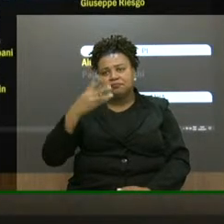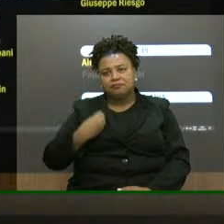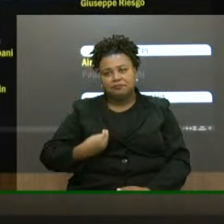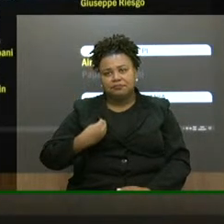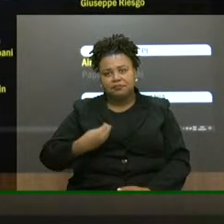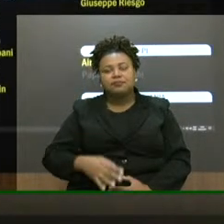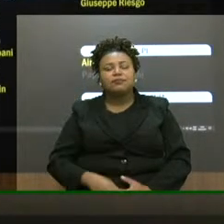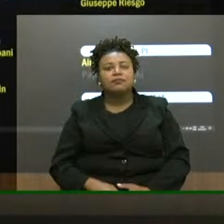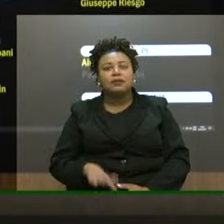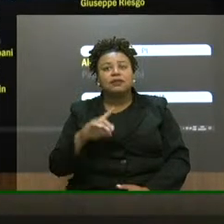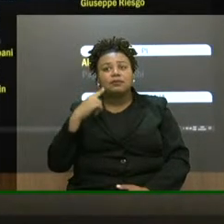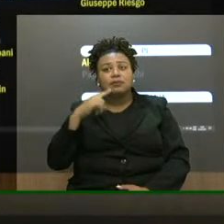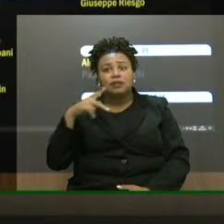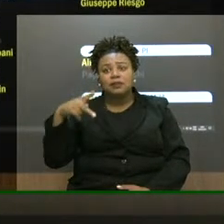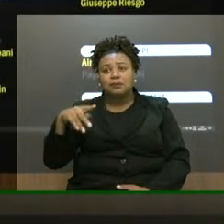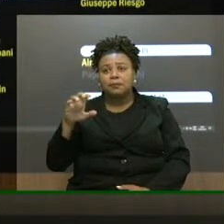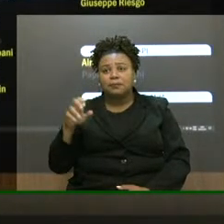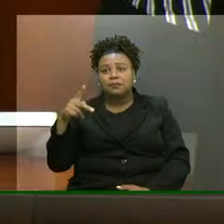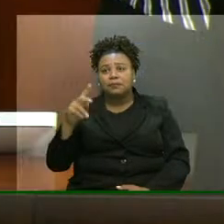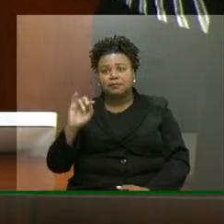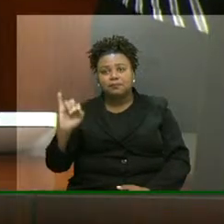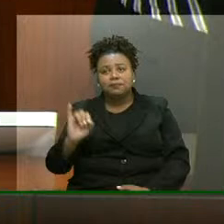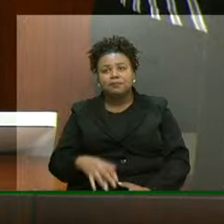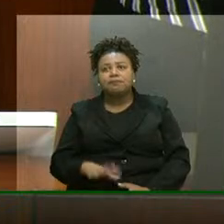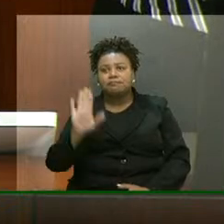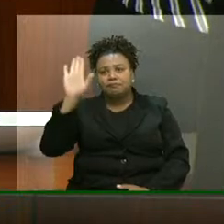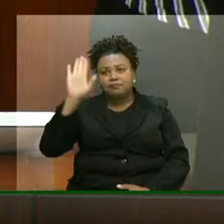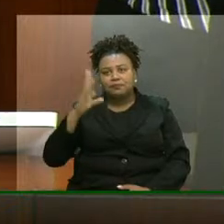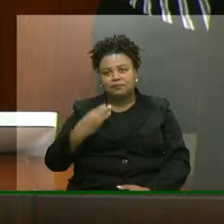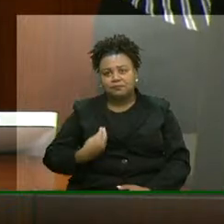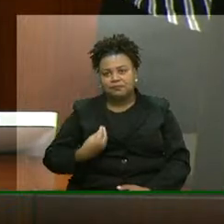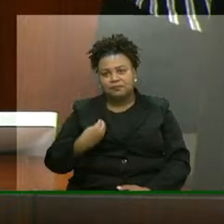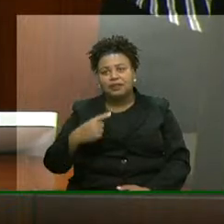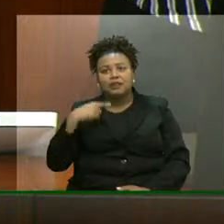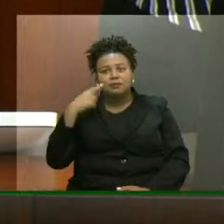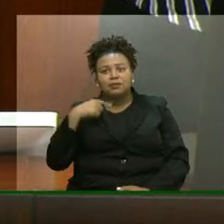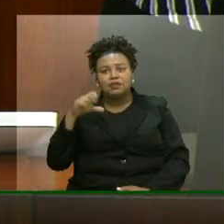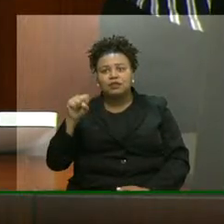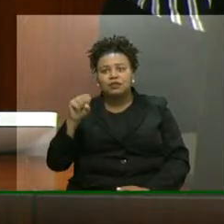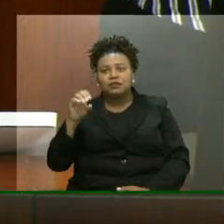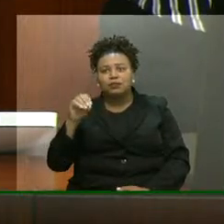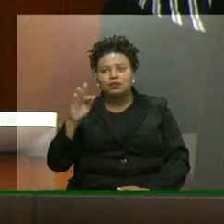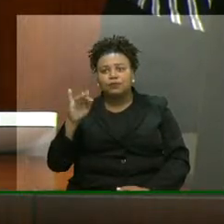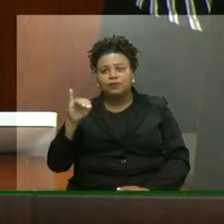Presente. Pepe Vargas. Presente. Sofia Cavedon.